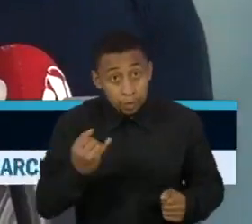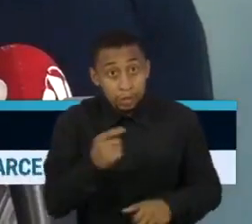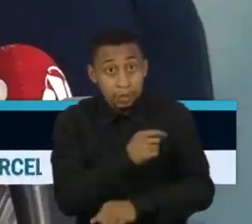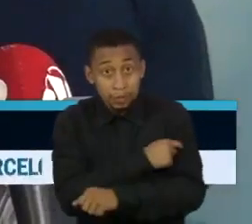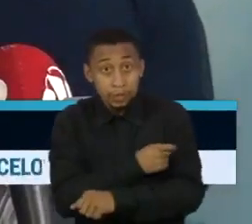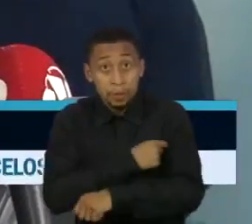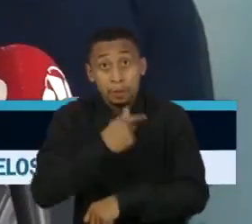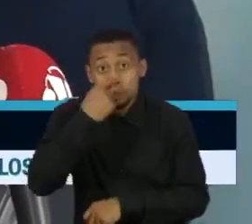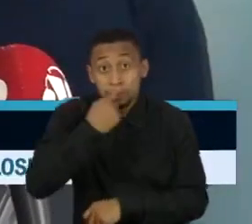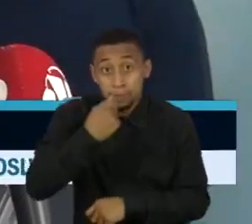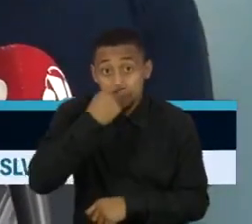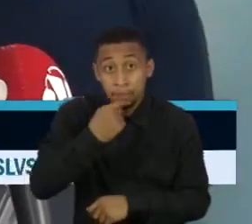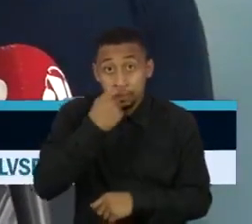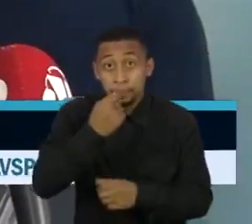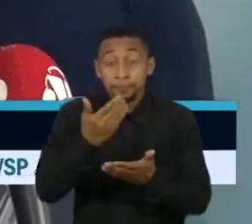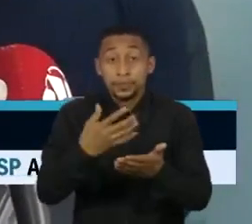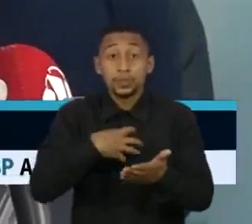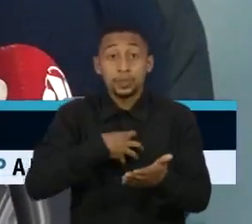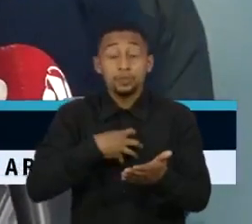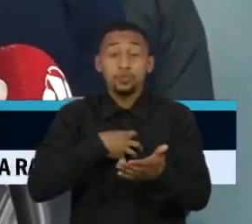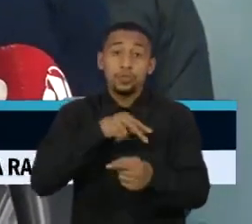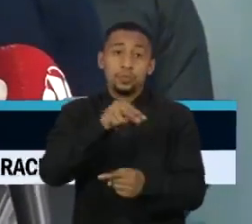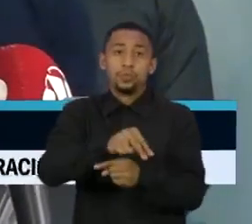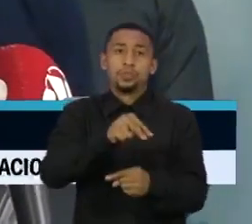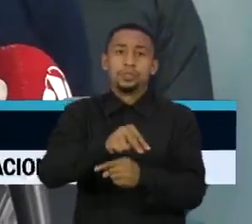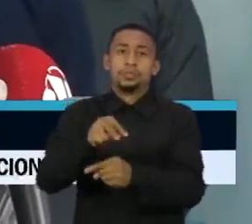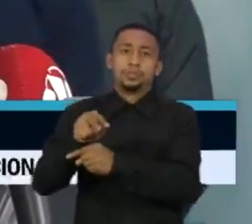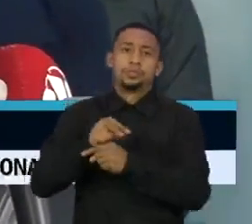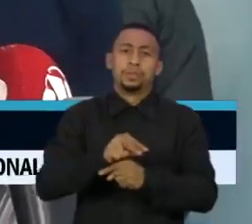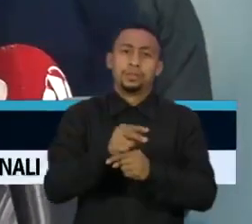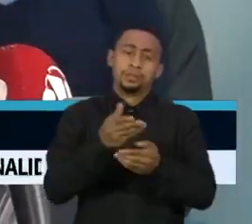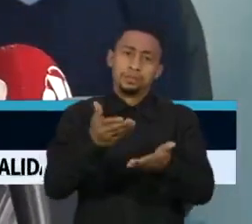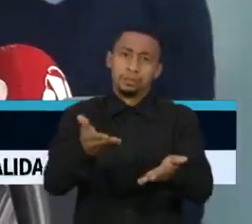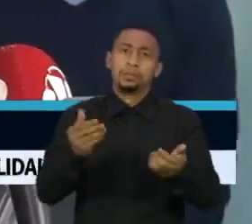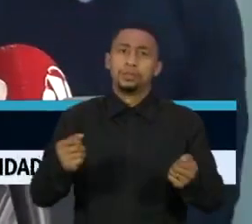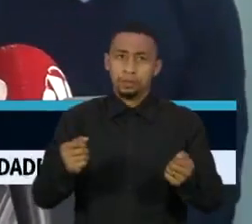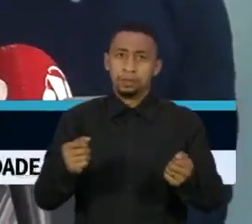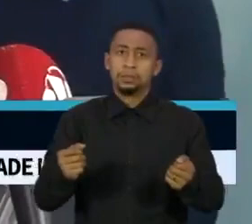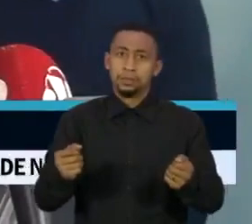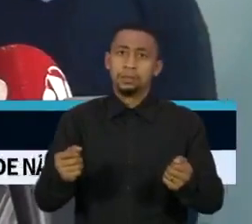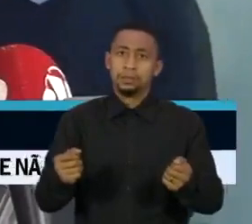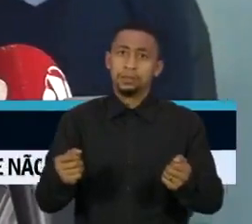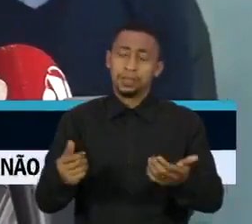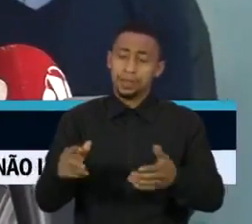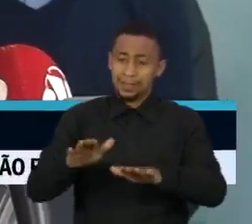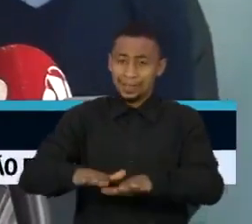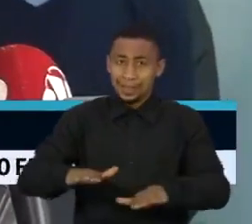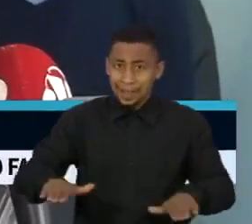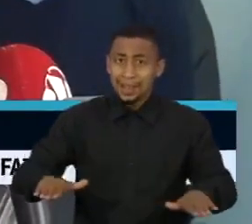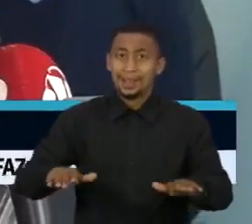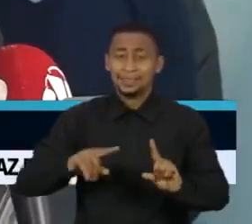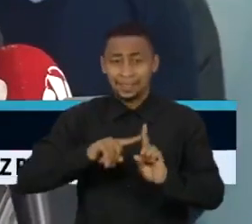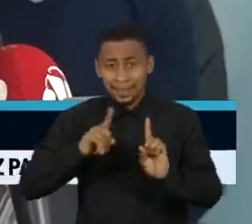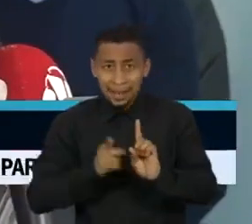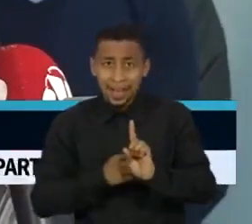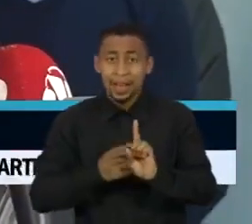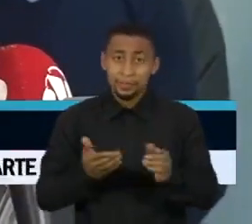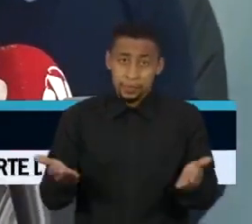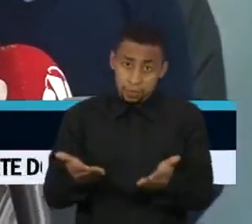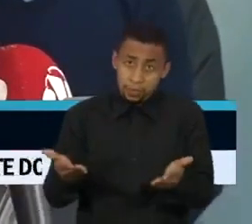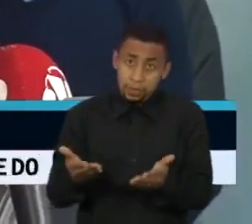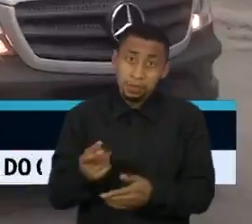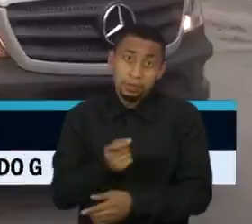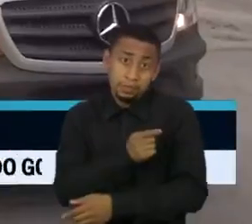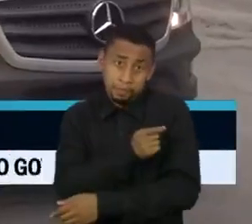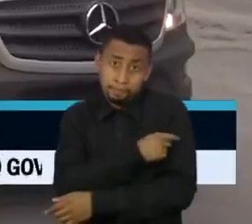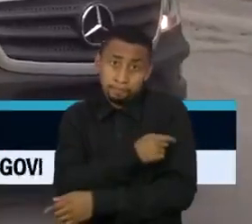da influenza, né? É uma maneira de se proteger, né? É, a mais que a gente tem, sobretudo crianças, gestantes agora,